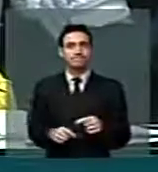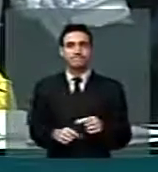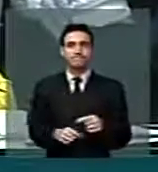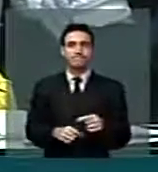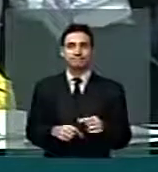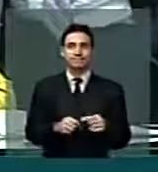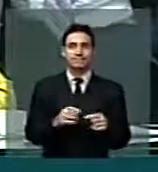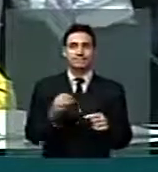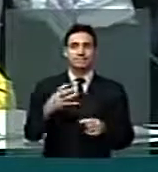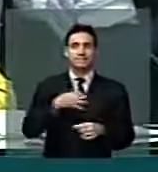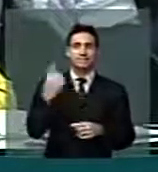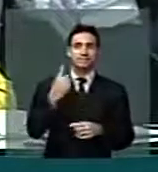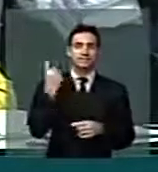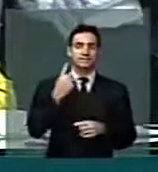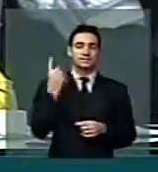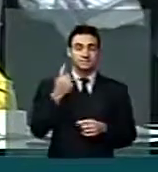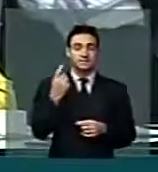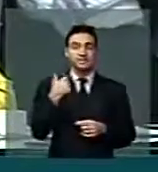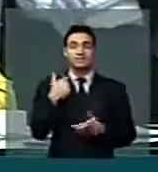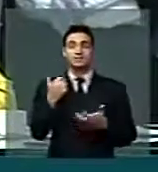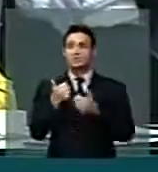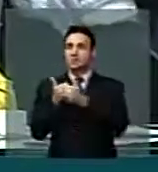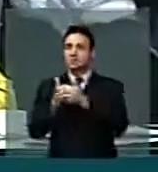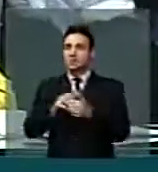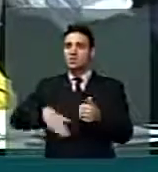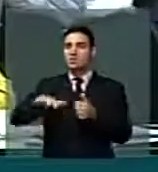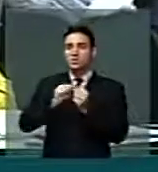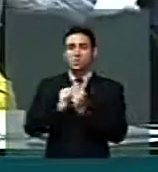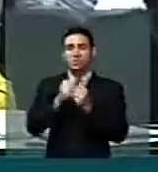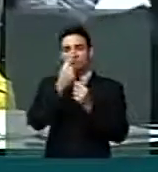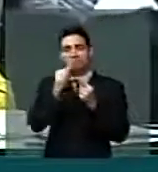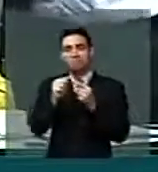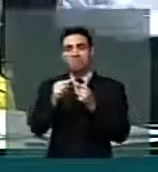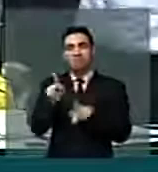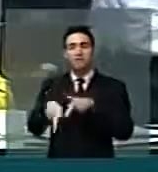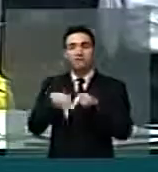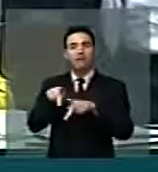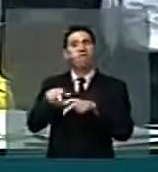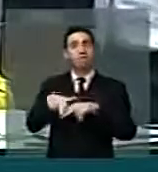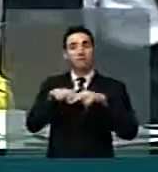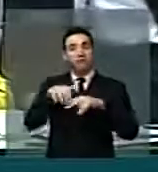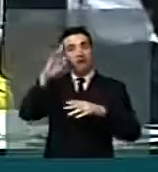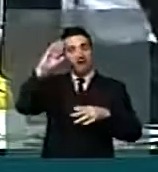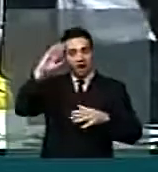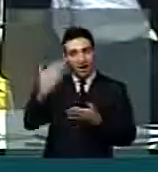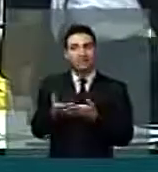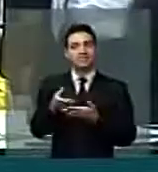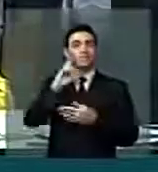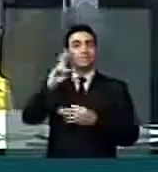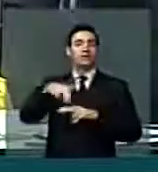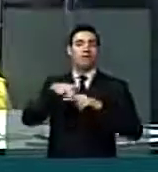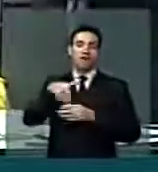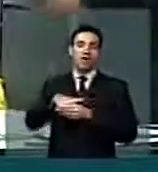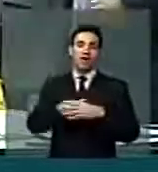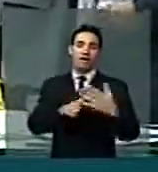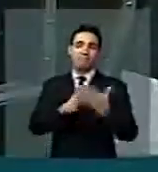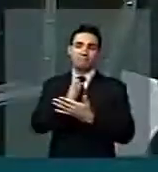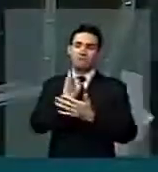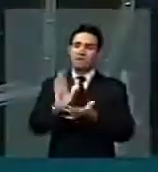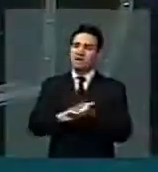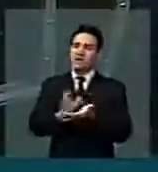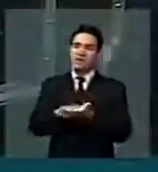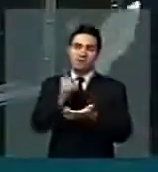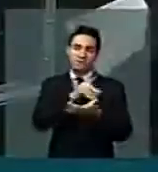sozinho, caminhando, conversando com o povo, que renovou a confiança em Vossa Excelência e o conduz mais outra vez para um mandato de